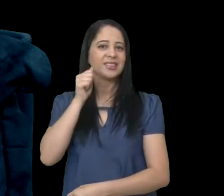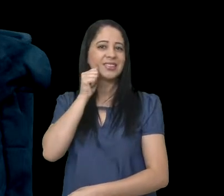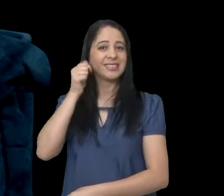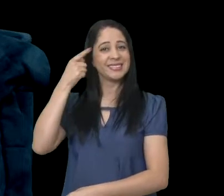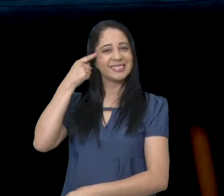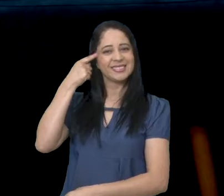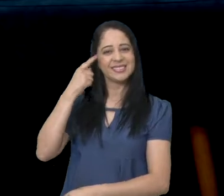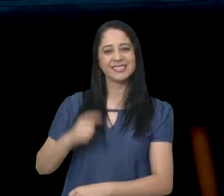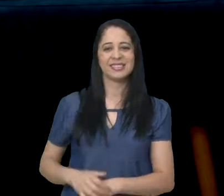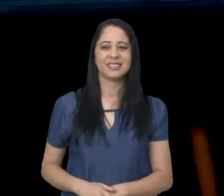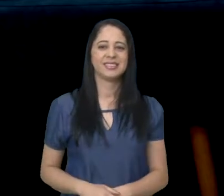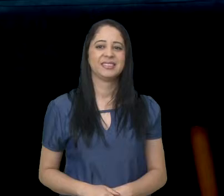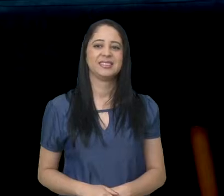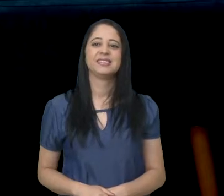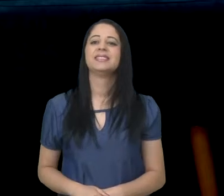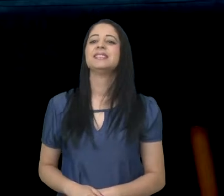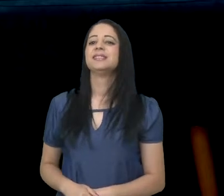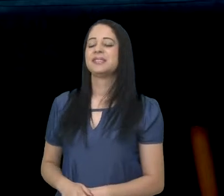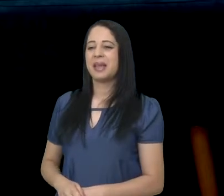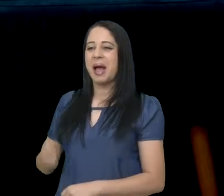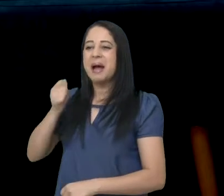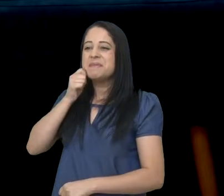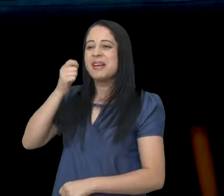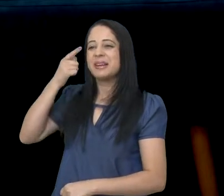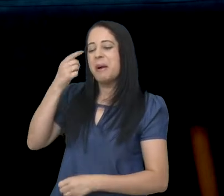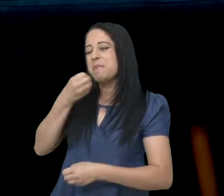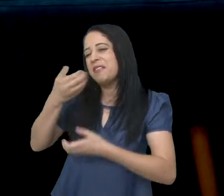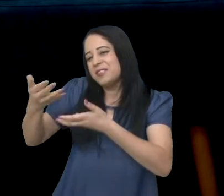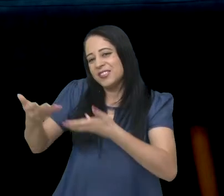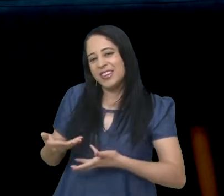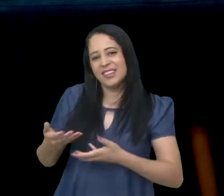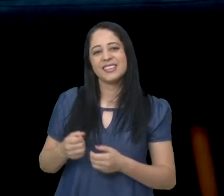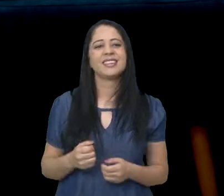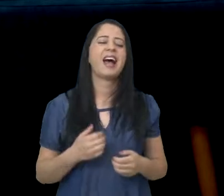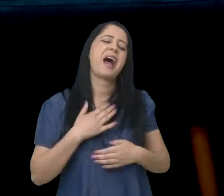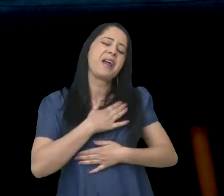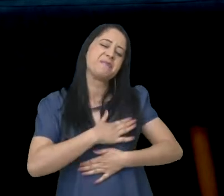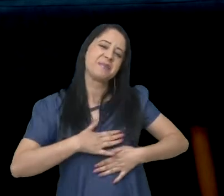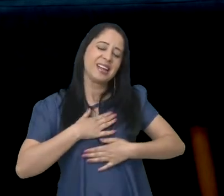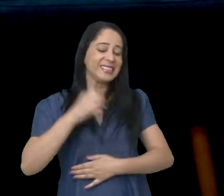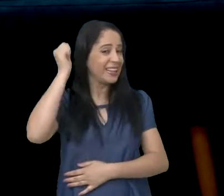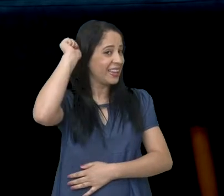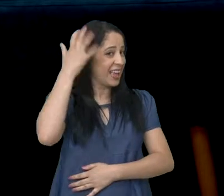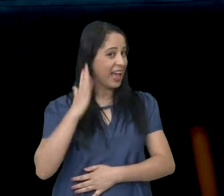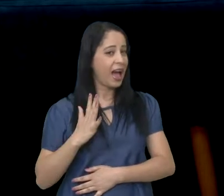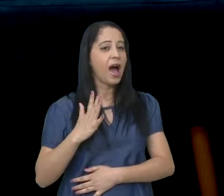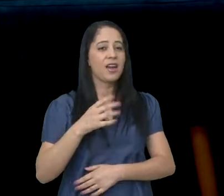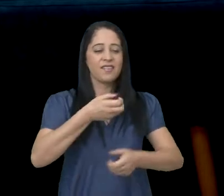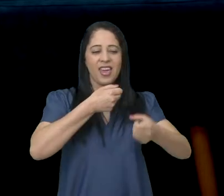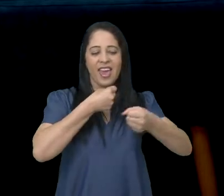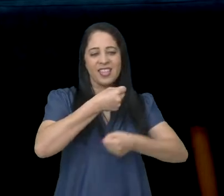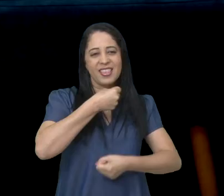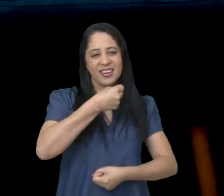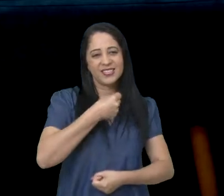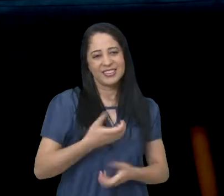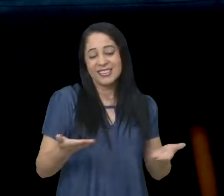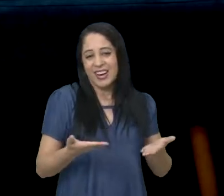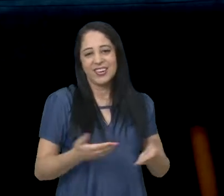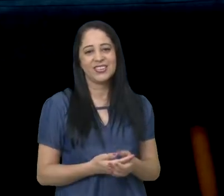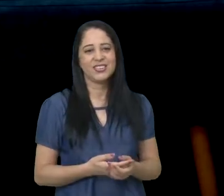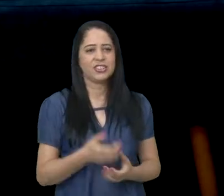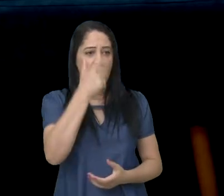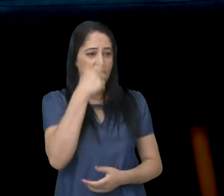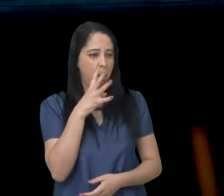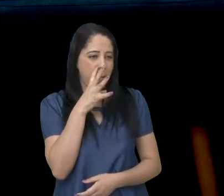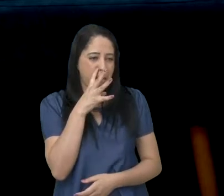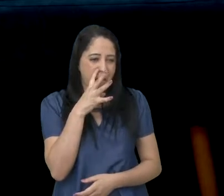Naomi. Amélia Naomi, seja muito bem-vinda ao meu programa. É um prazer, Aleph, ser entrevistada por você, é uma pessoa